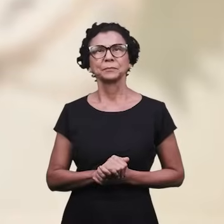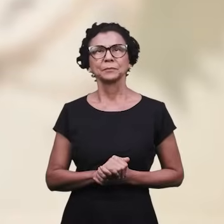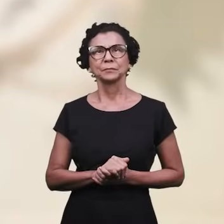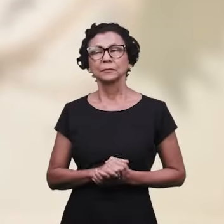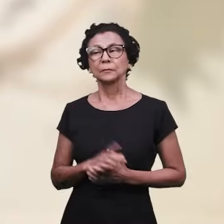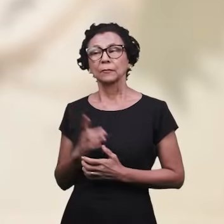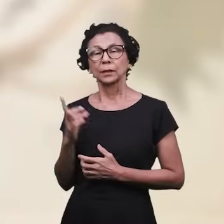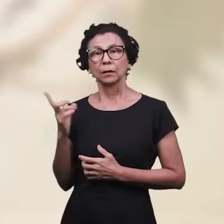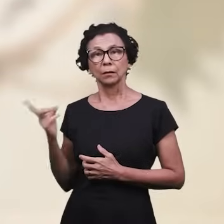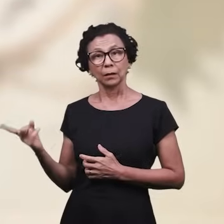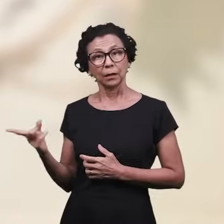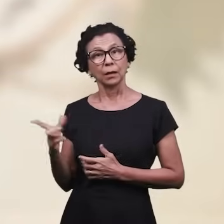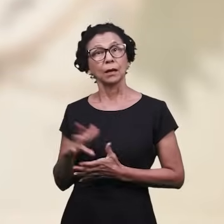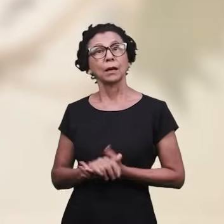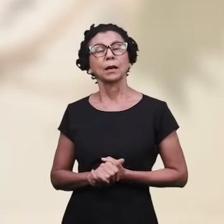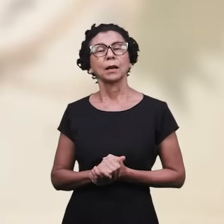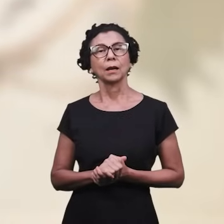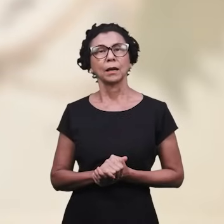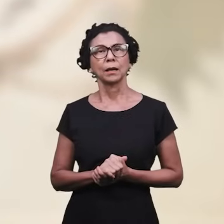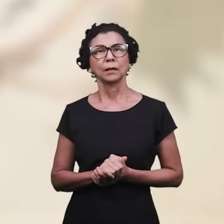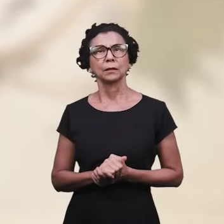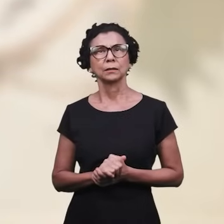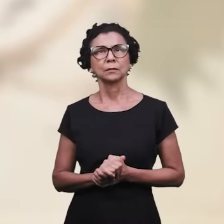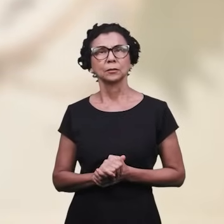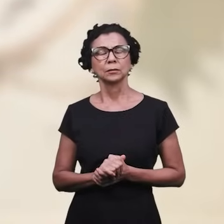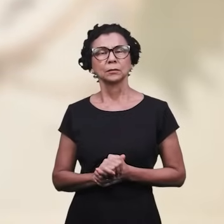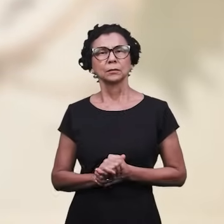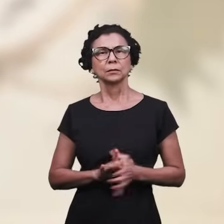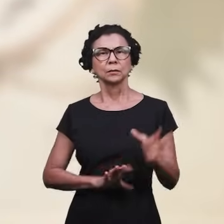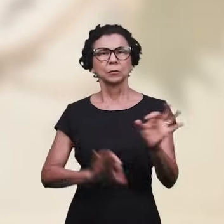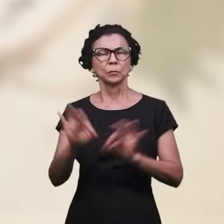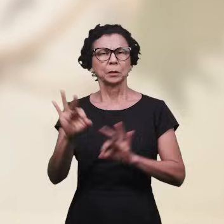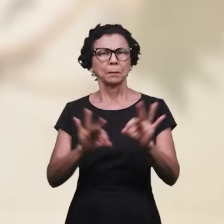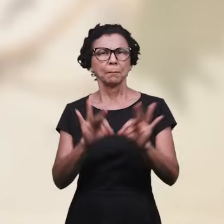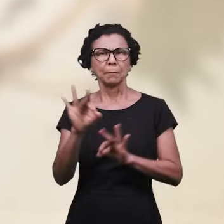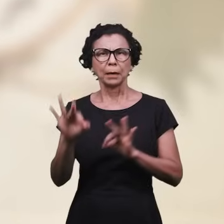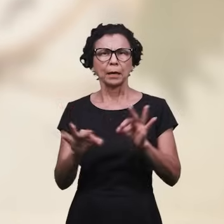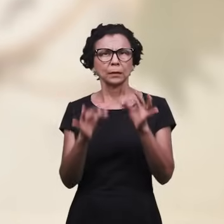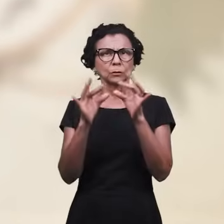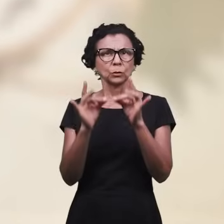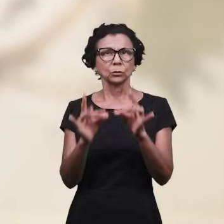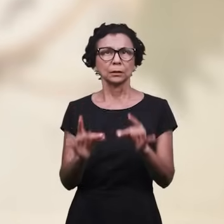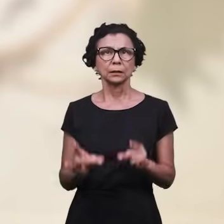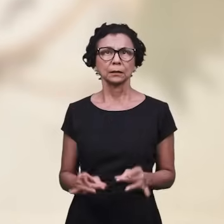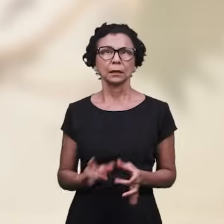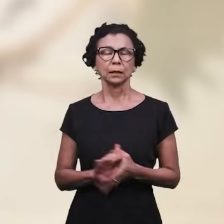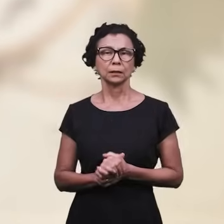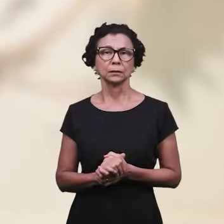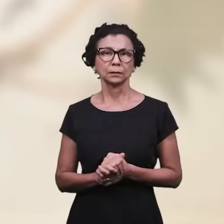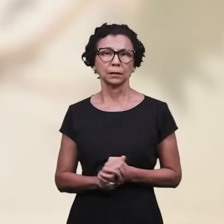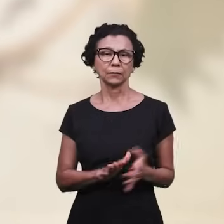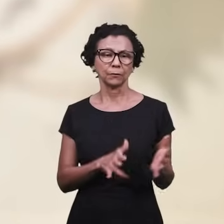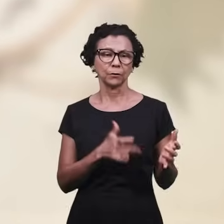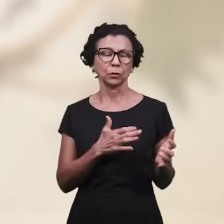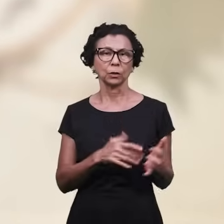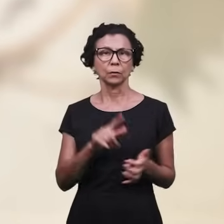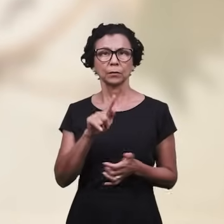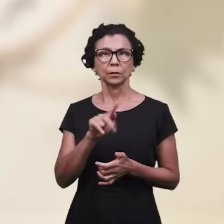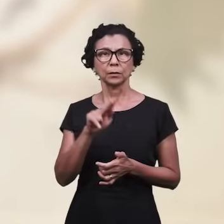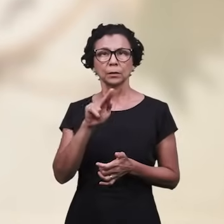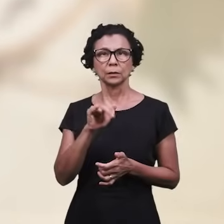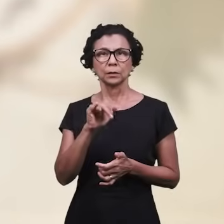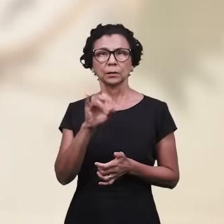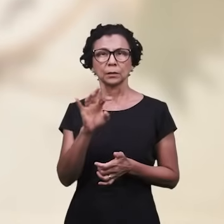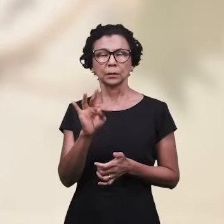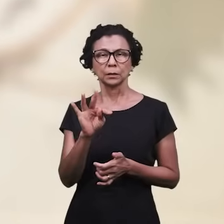pastor fabrica instrumento de cordas, violão, guitarra também, ou quais o senhor pode citar para nós? A minha